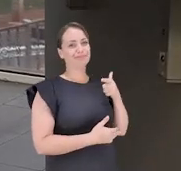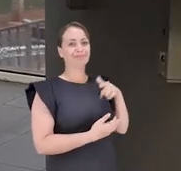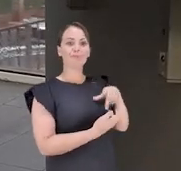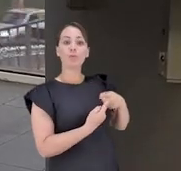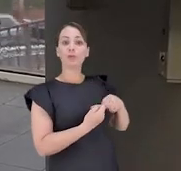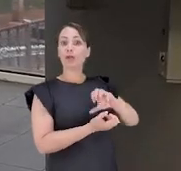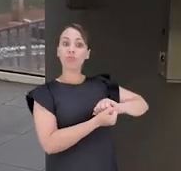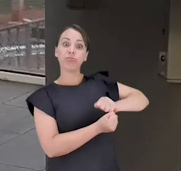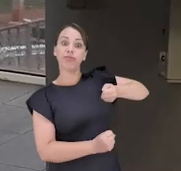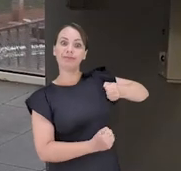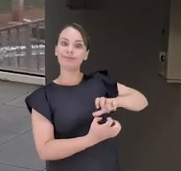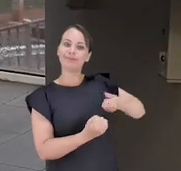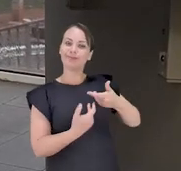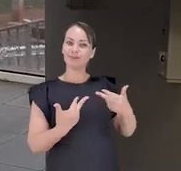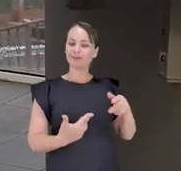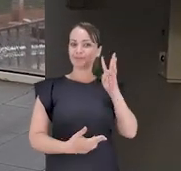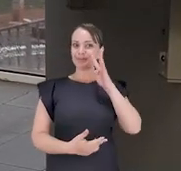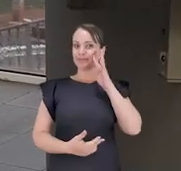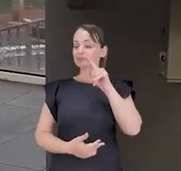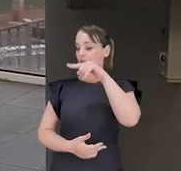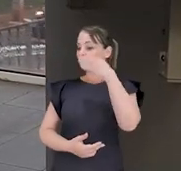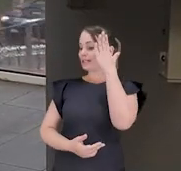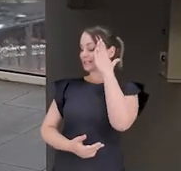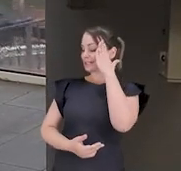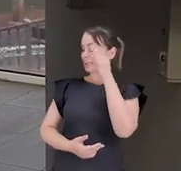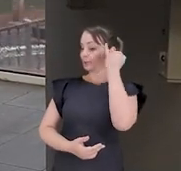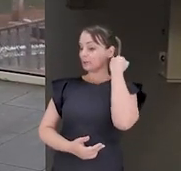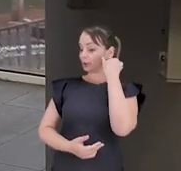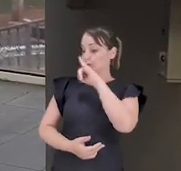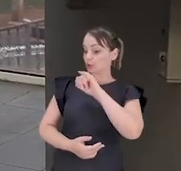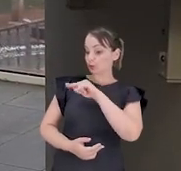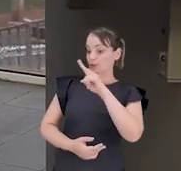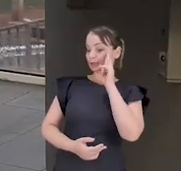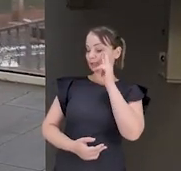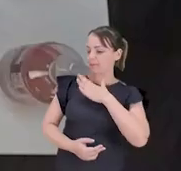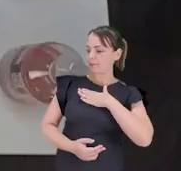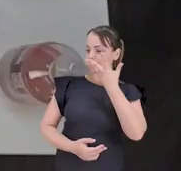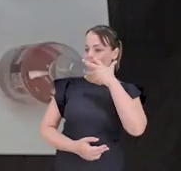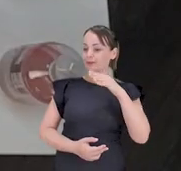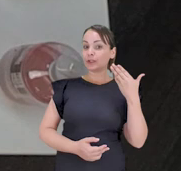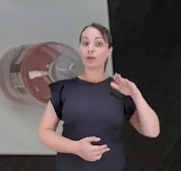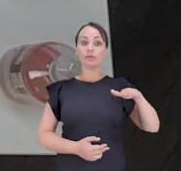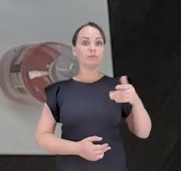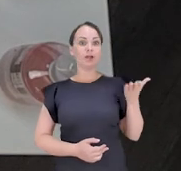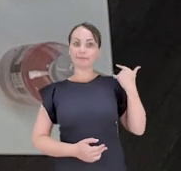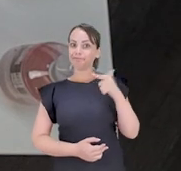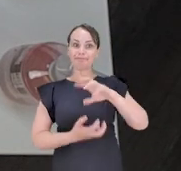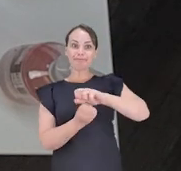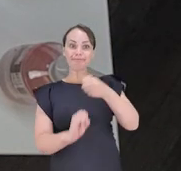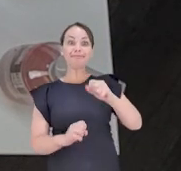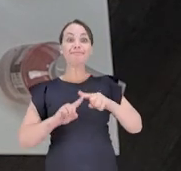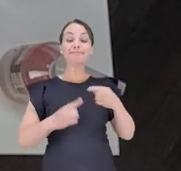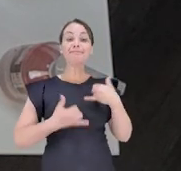as coisas legais dela. Você sabe, Ju, que isso me lembra a minha infância. Claro que não tinha slime naquela época, mas a gente brincava muito de